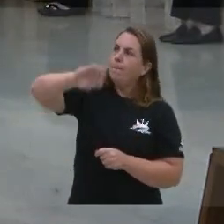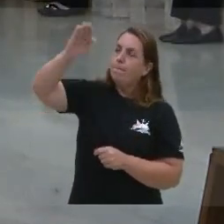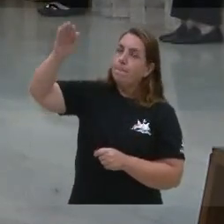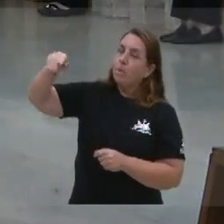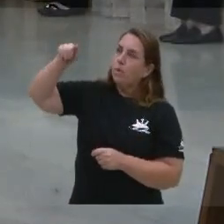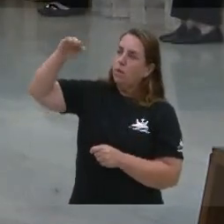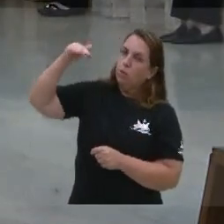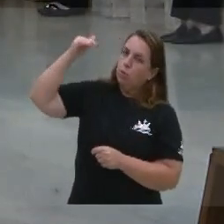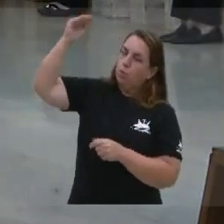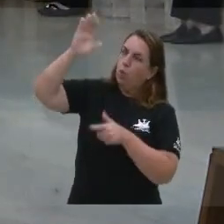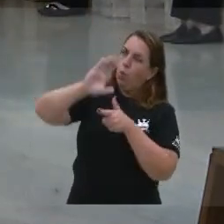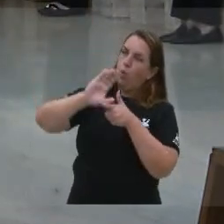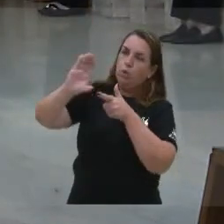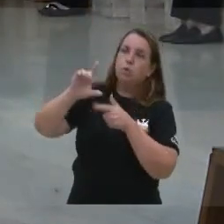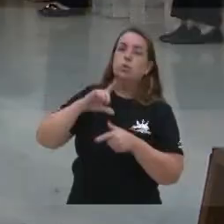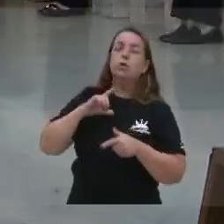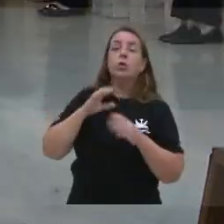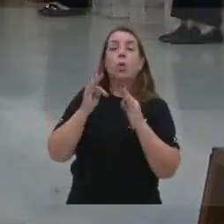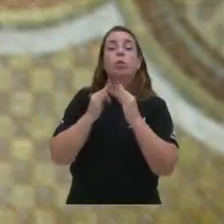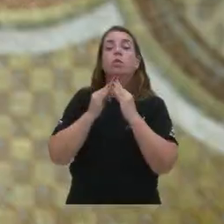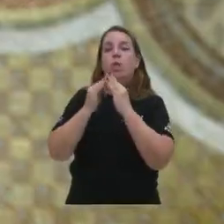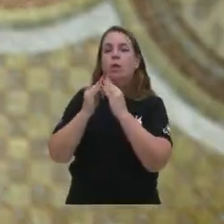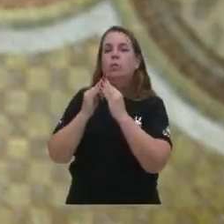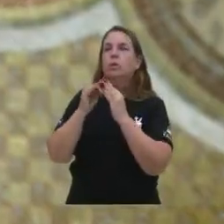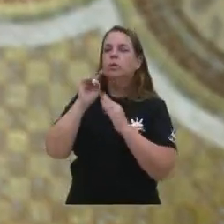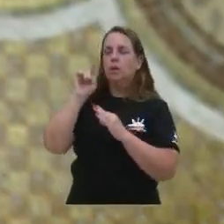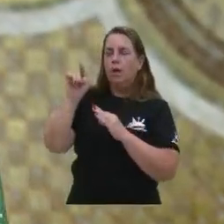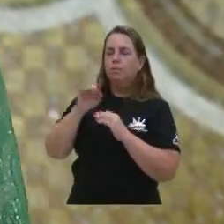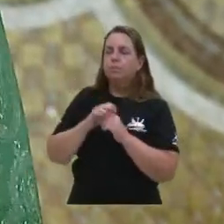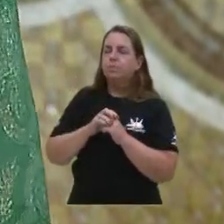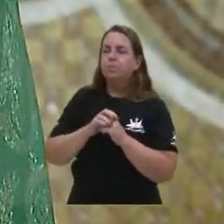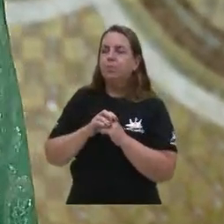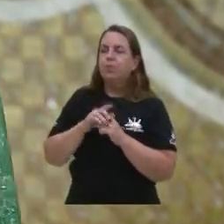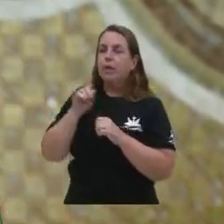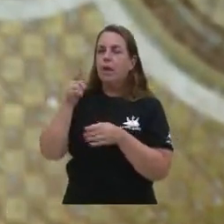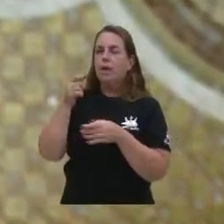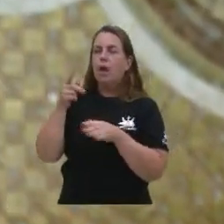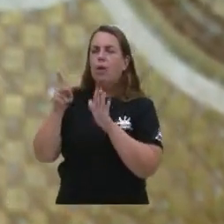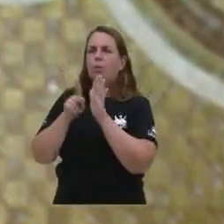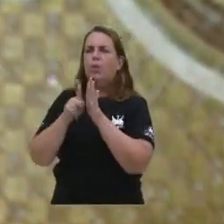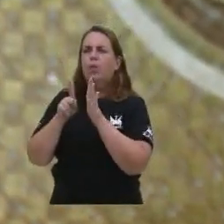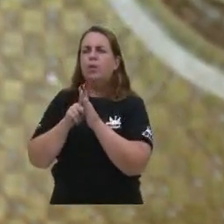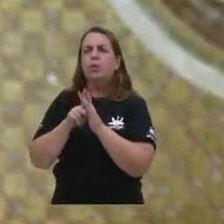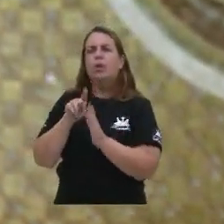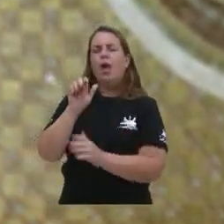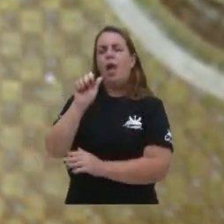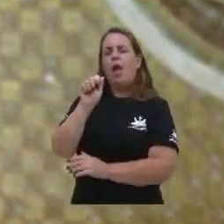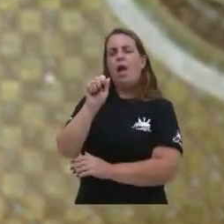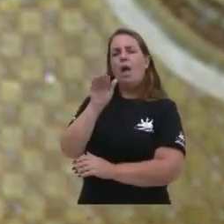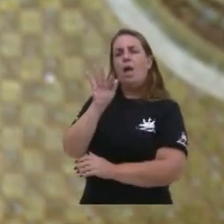Corinto havia um templo que era dedicado a Afrodite.